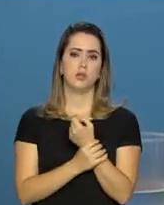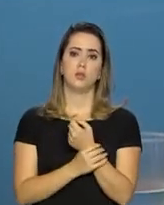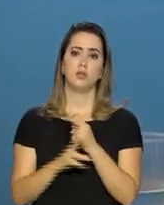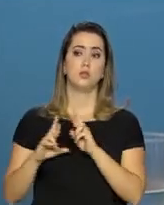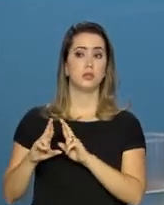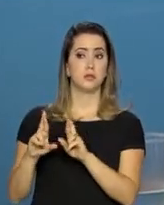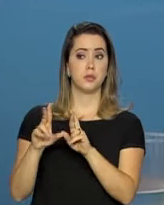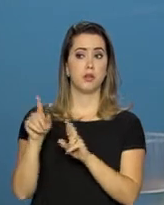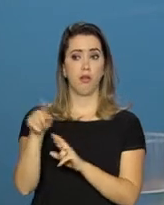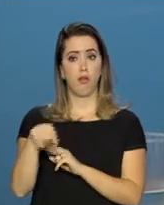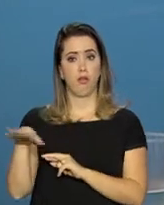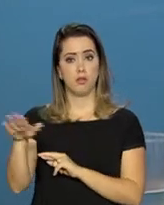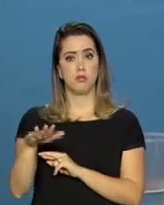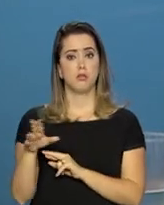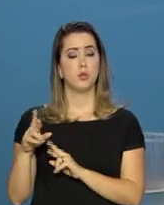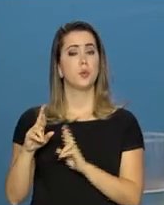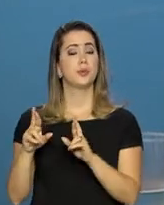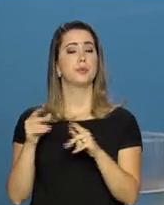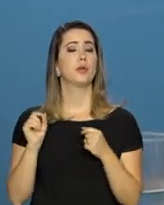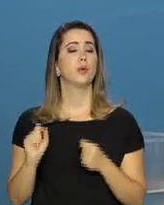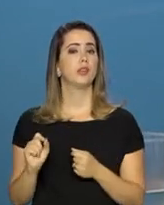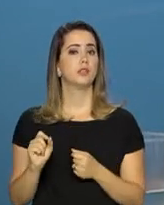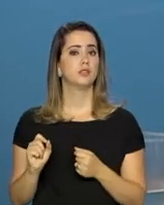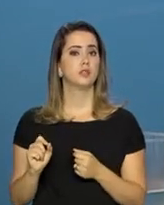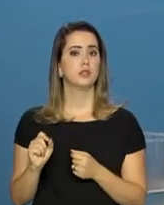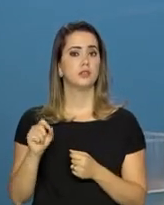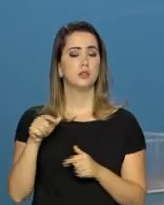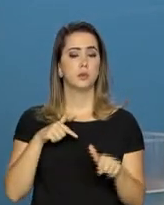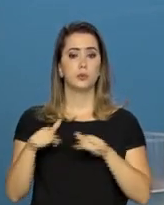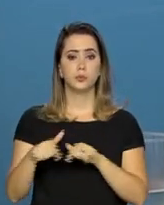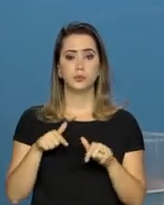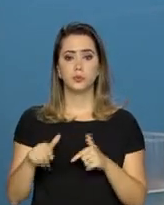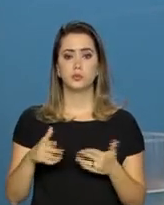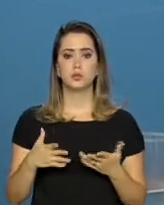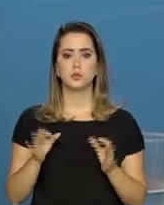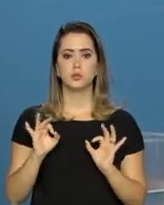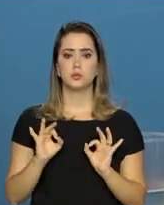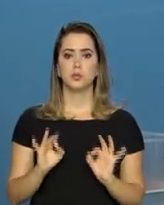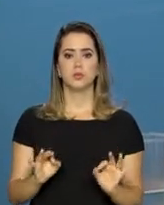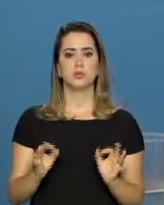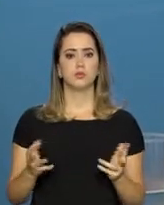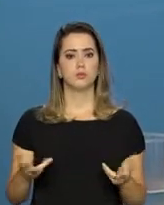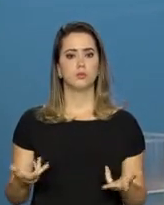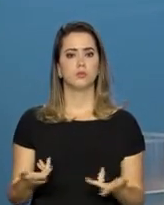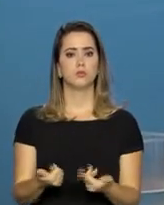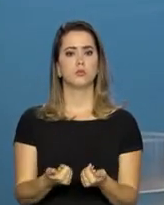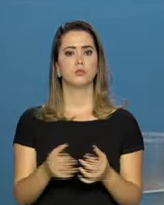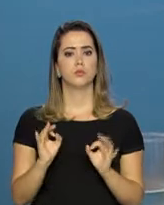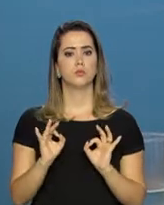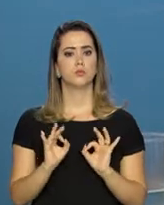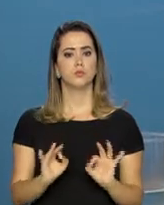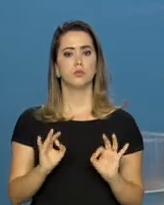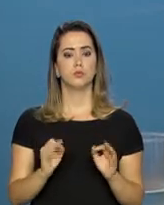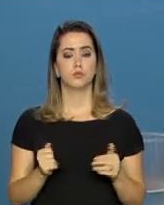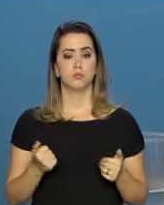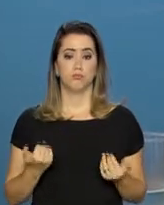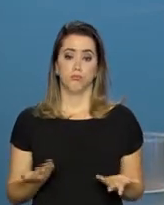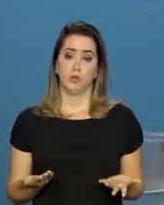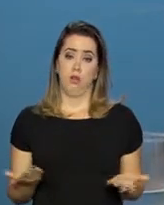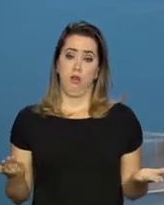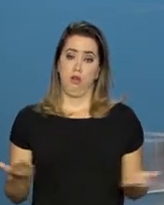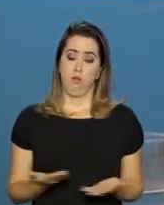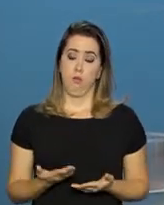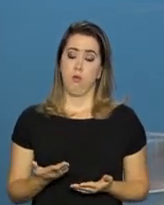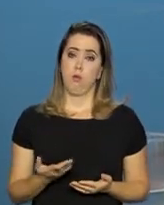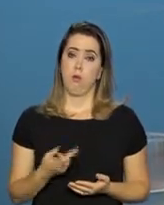esperar e ver o que ela vai esperar é uma atuação competente e eficaz firme agora eu